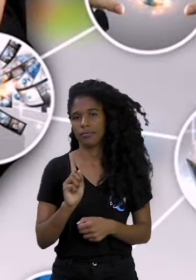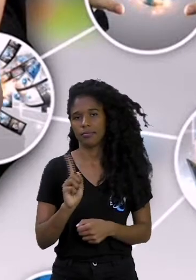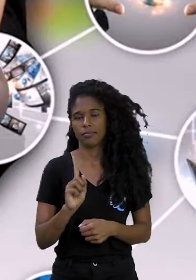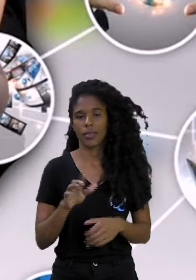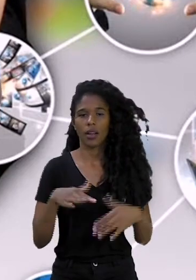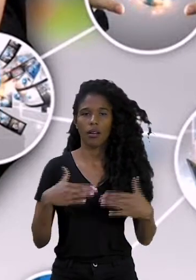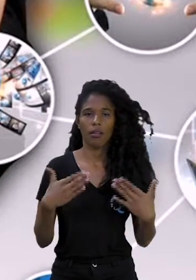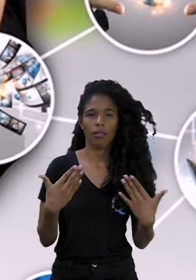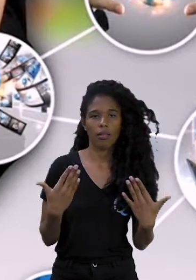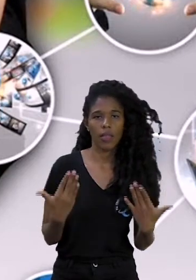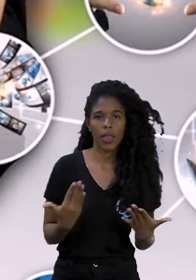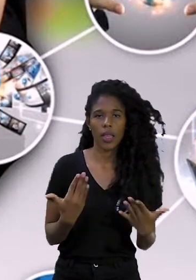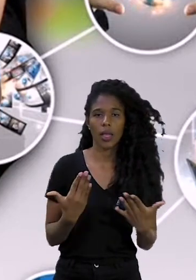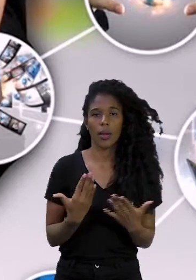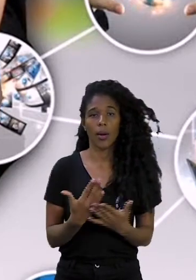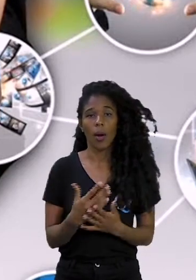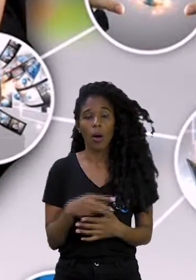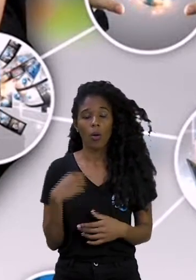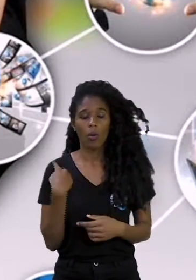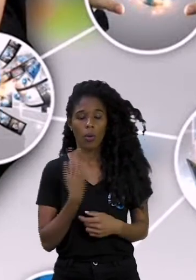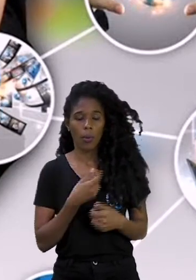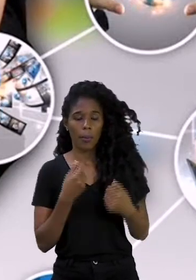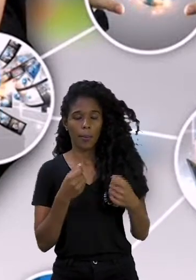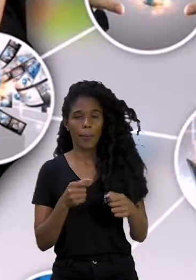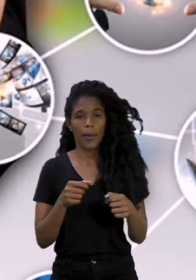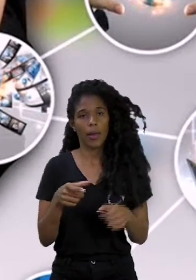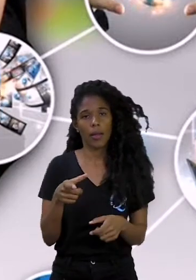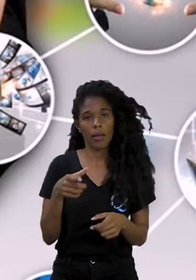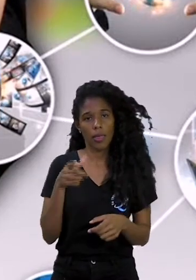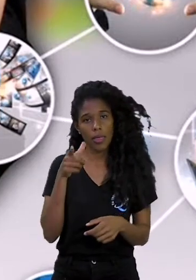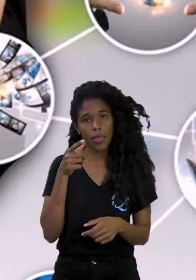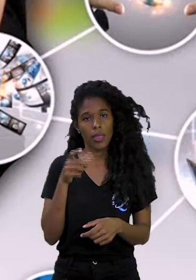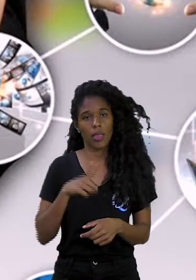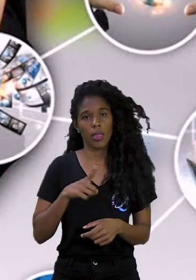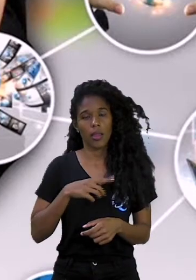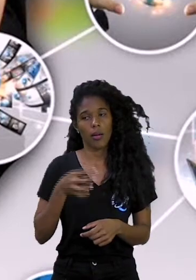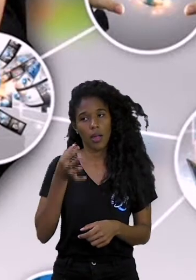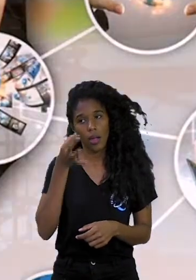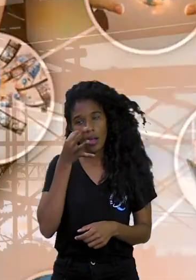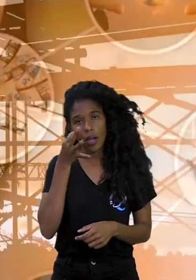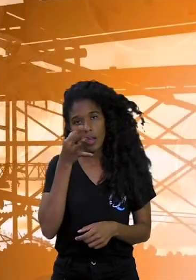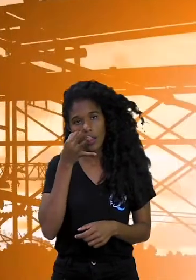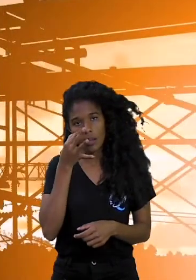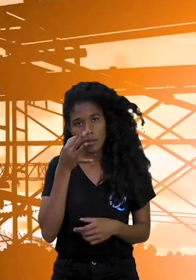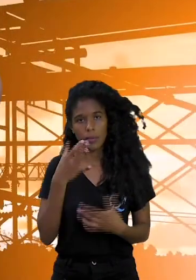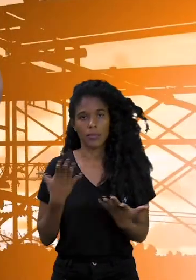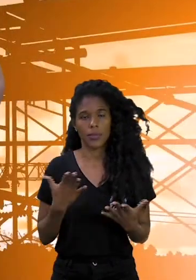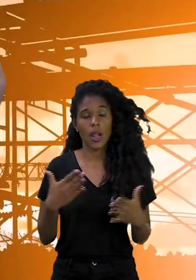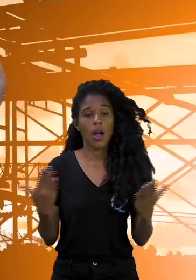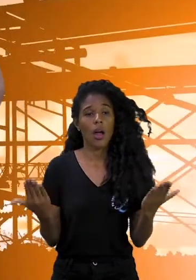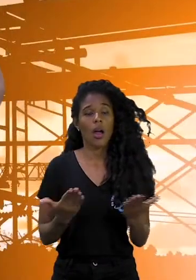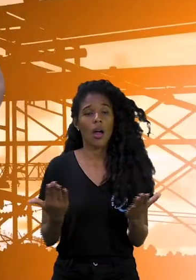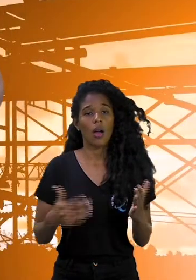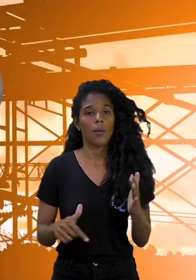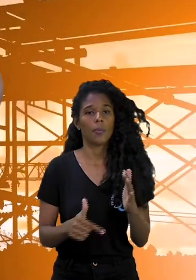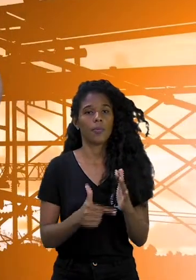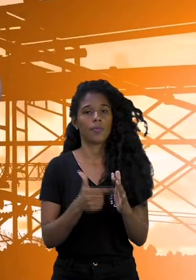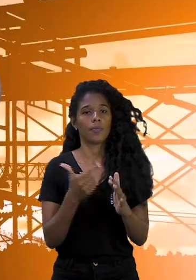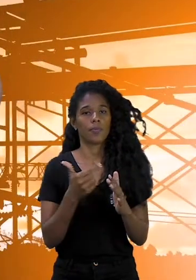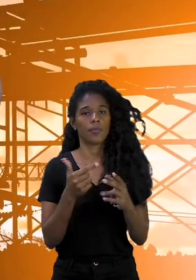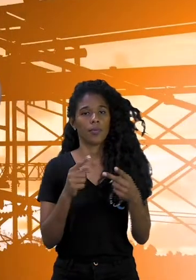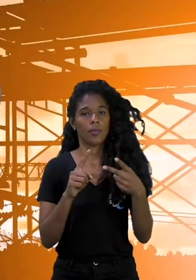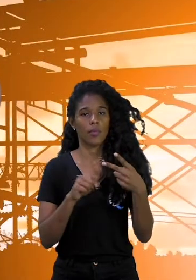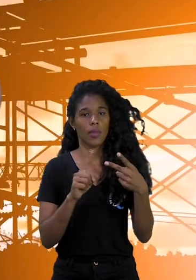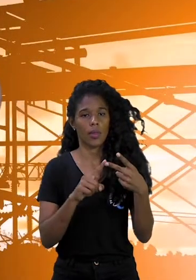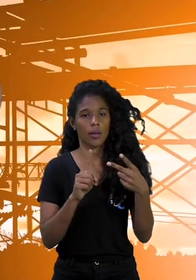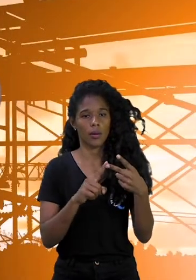não tem necessidade desse hífen. Vamos ver o próximo caso agora. Entre